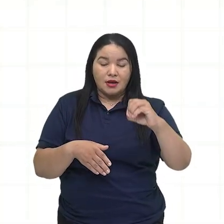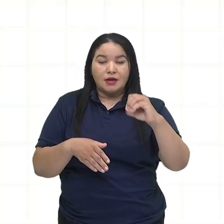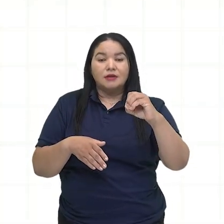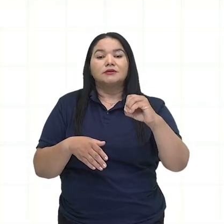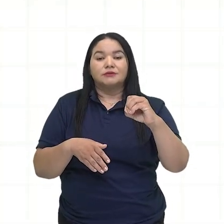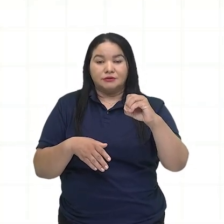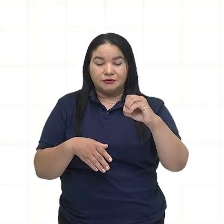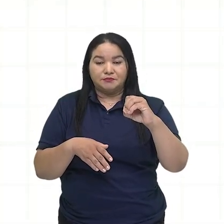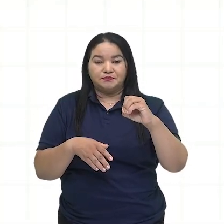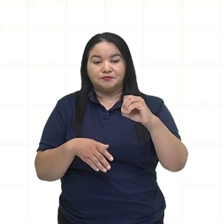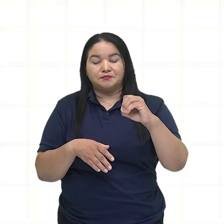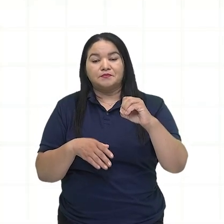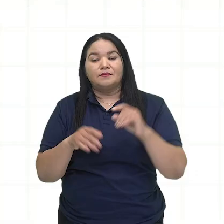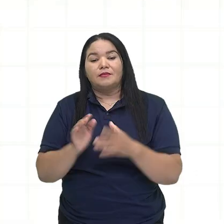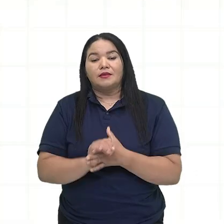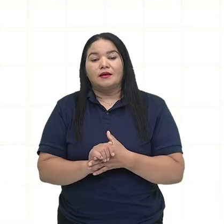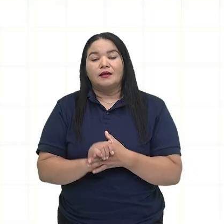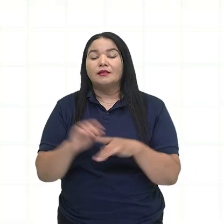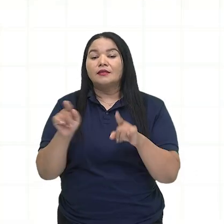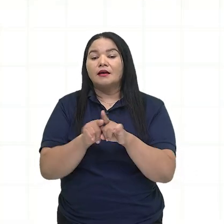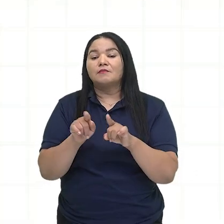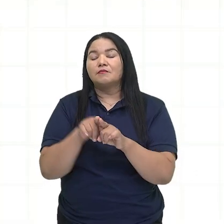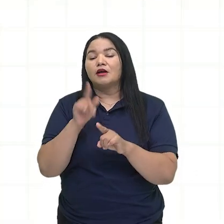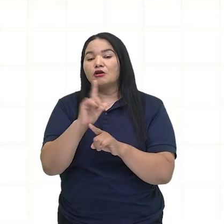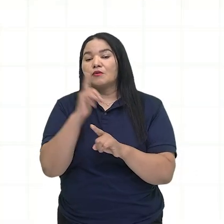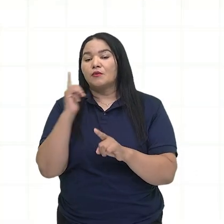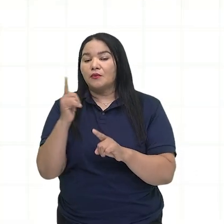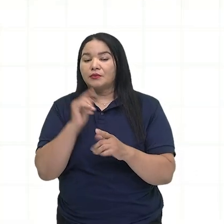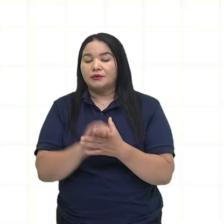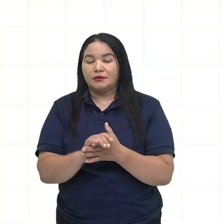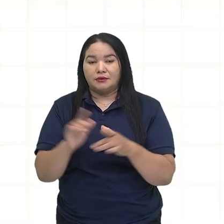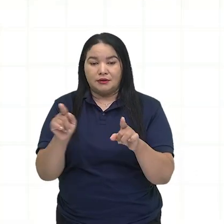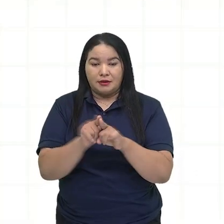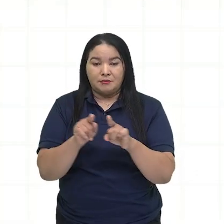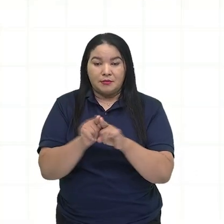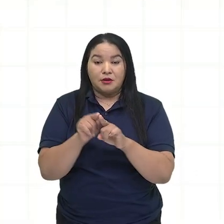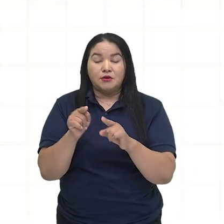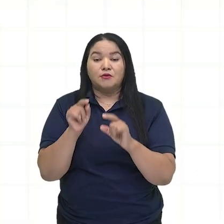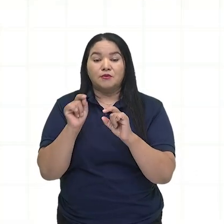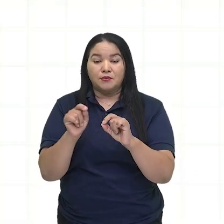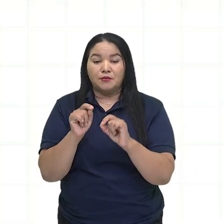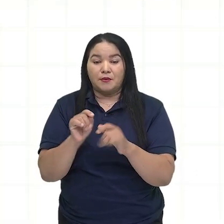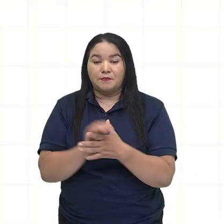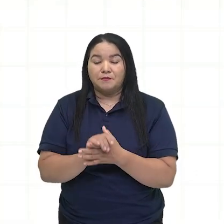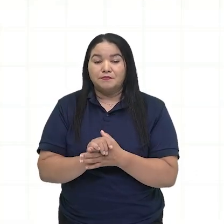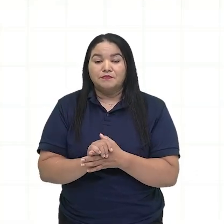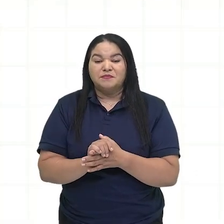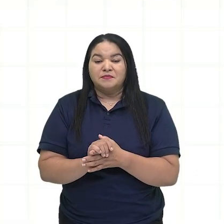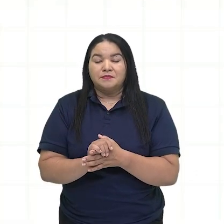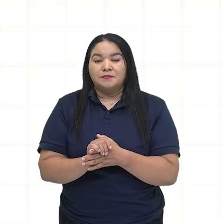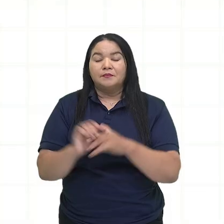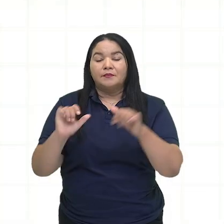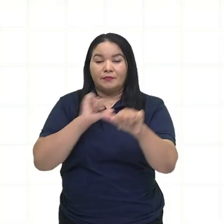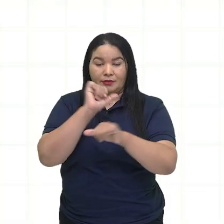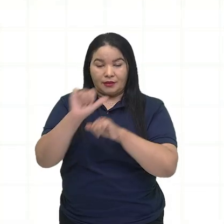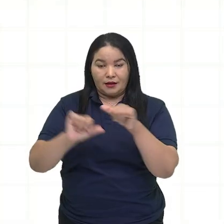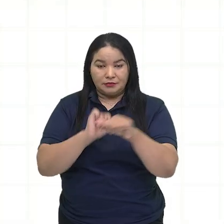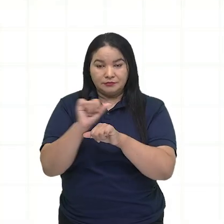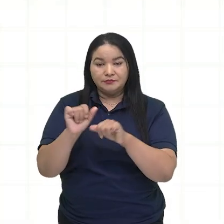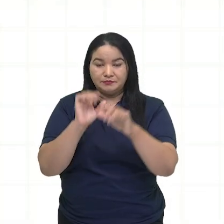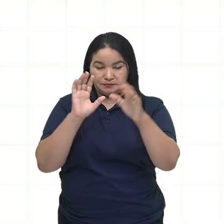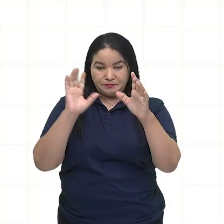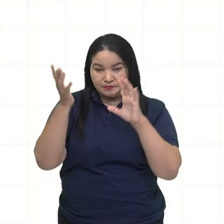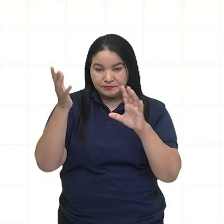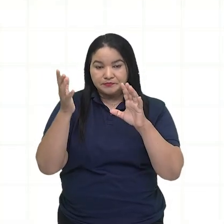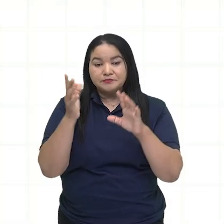E aí vem uma outra coisa, a interferência, né, das mudanças